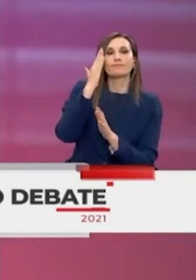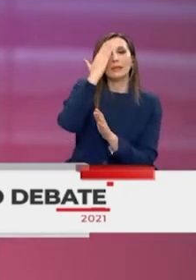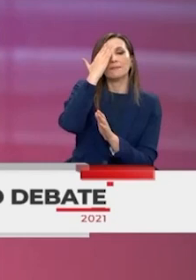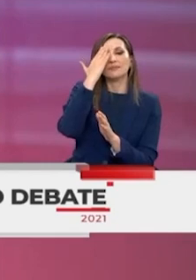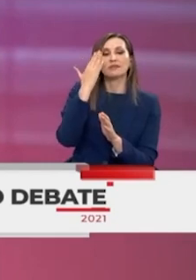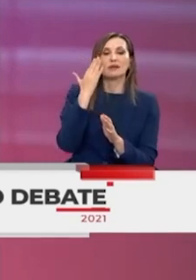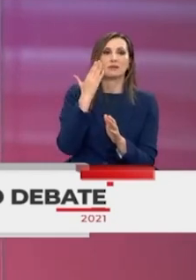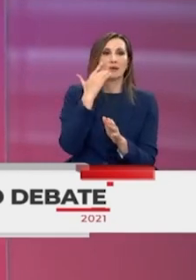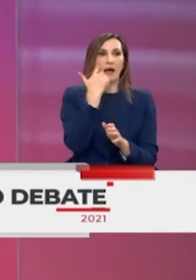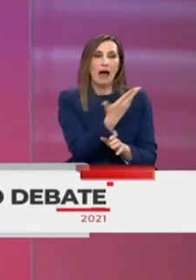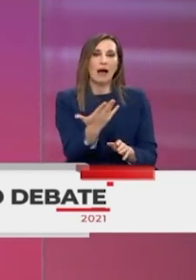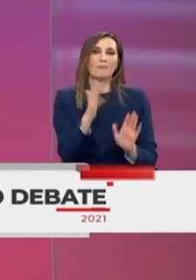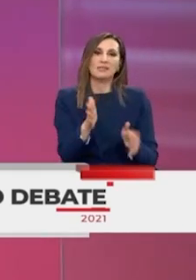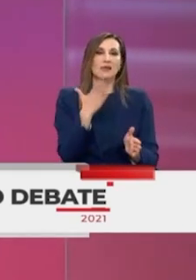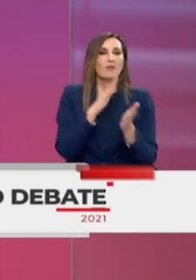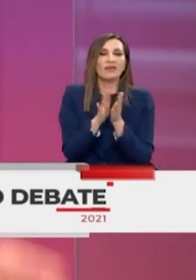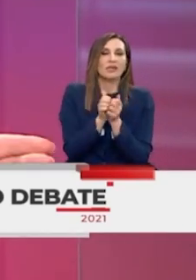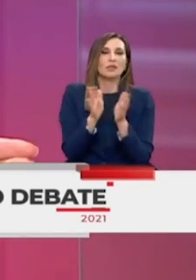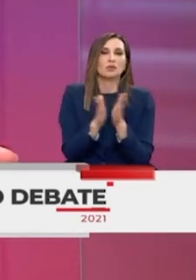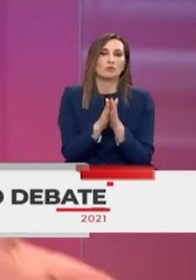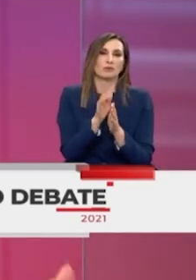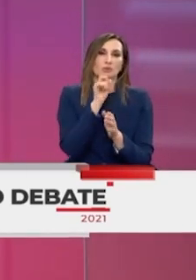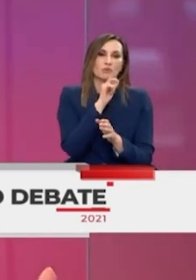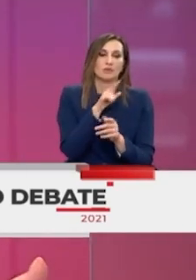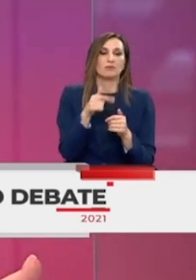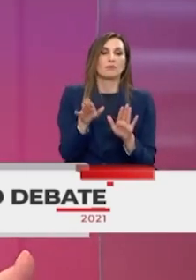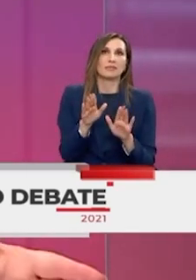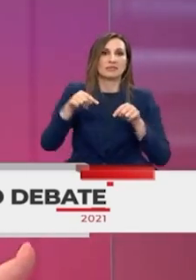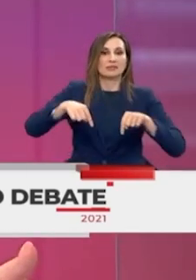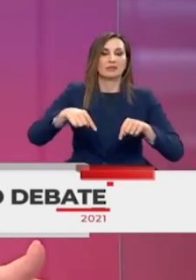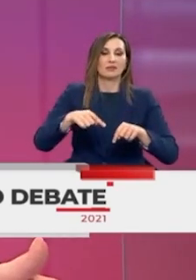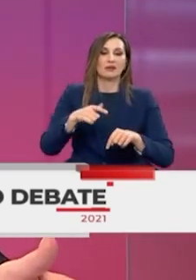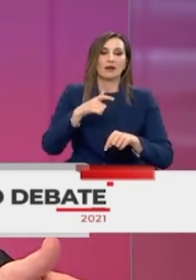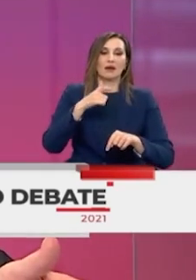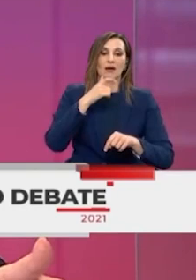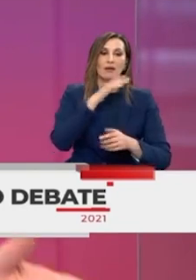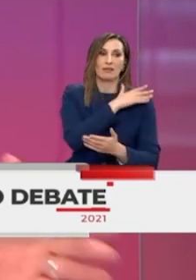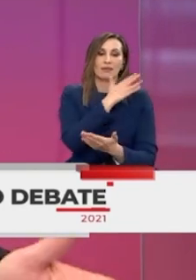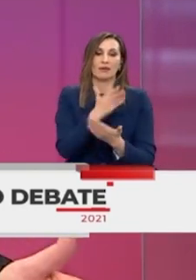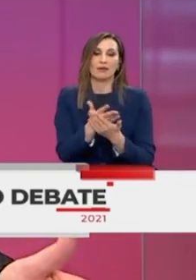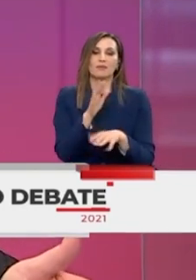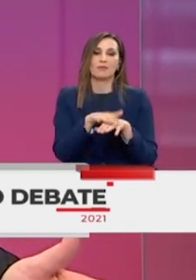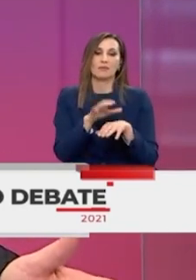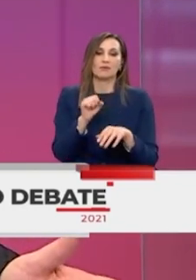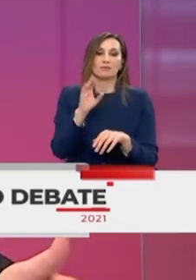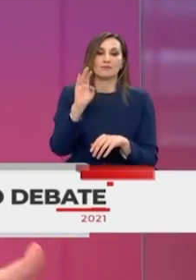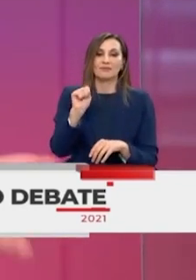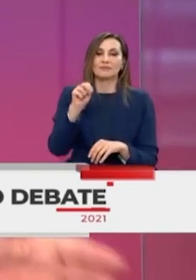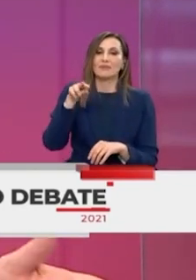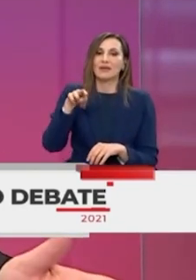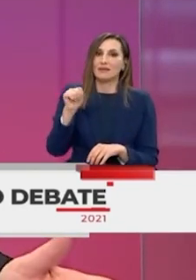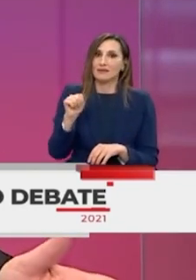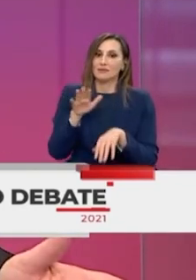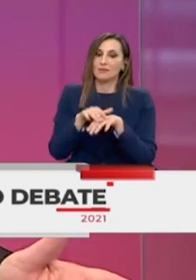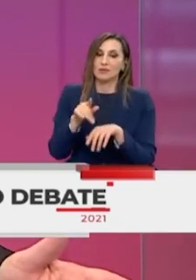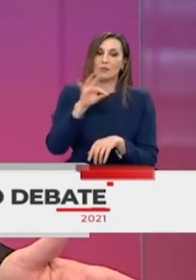a ser utilizada. Mas aqui, mais do que nunca, nós só podíamos e só chegámos até aqui graças ao Serviço Nacional de Saúde,